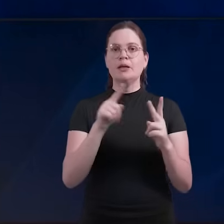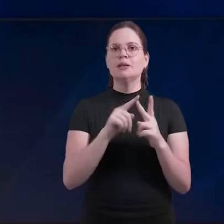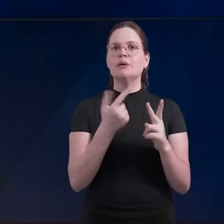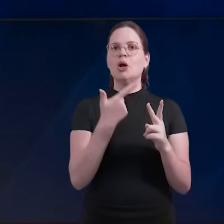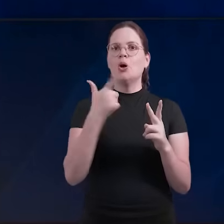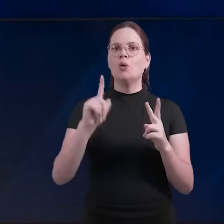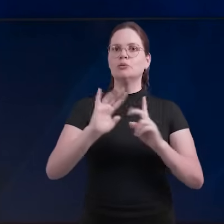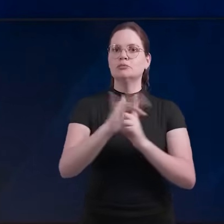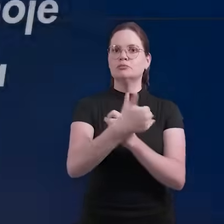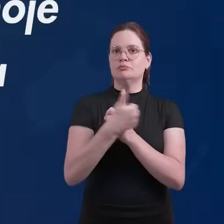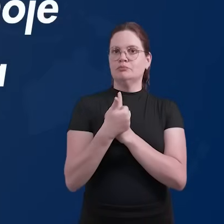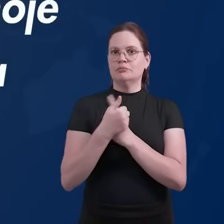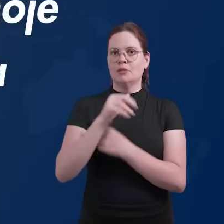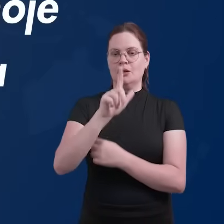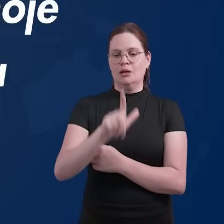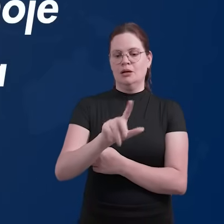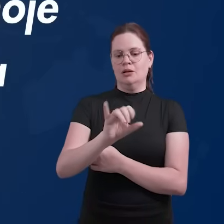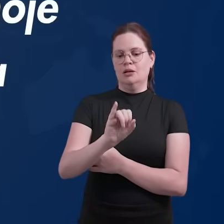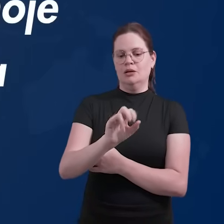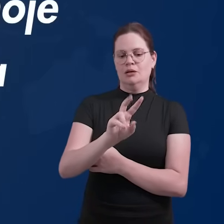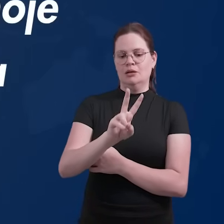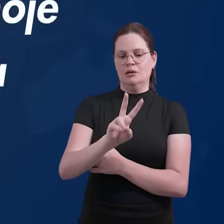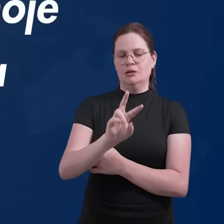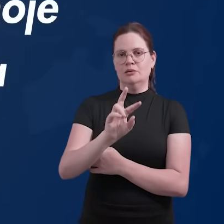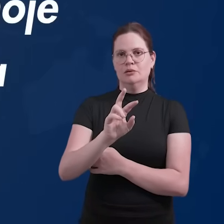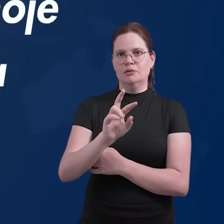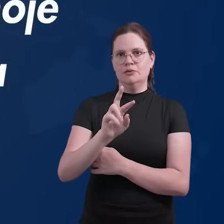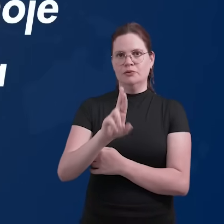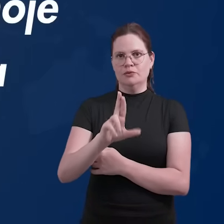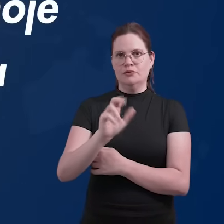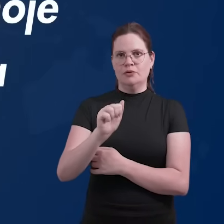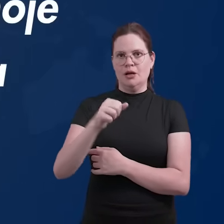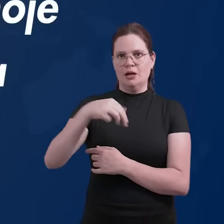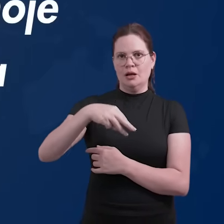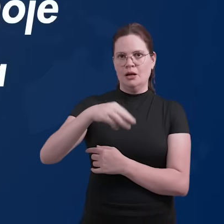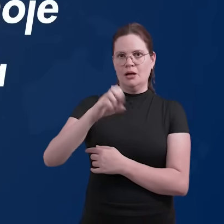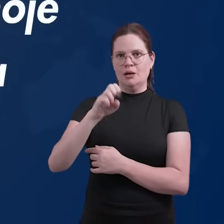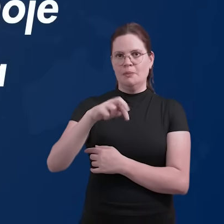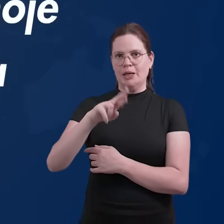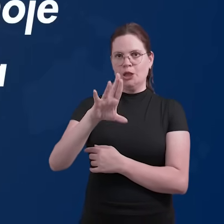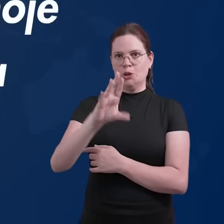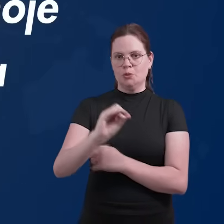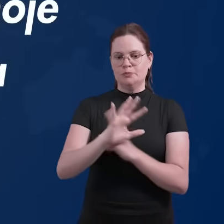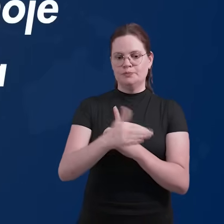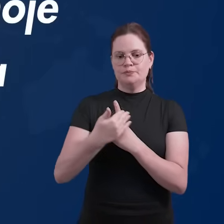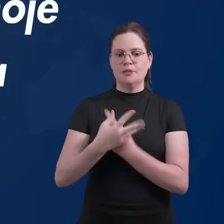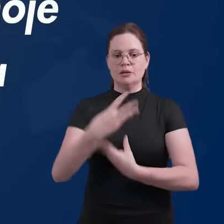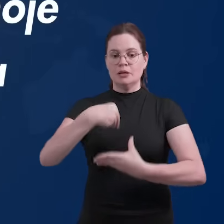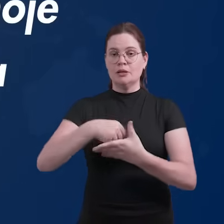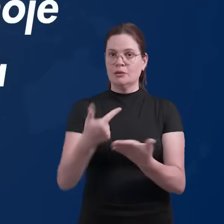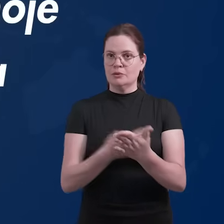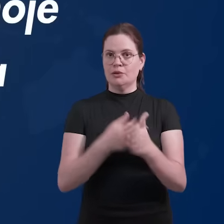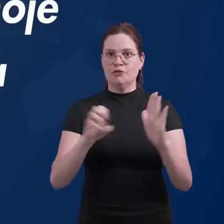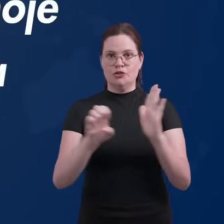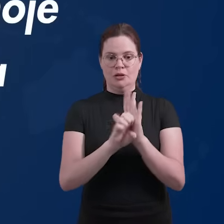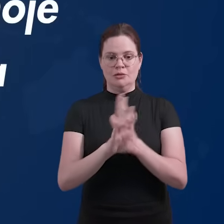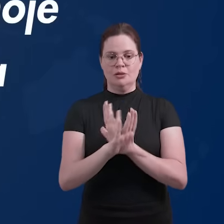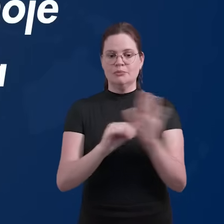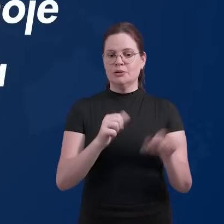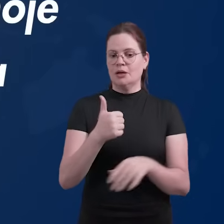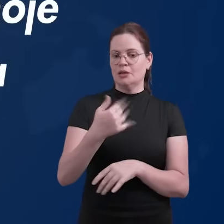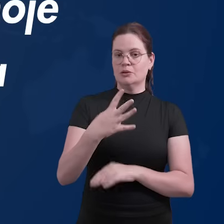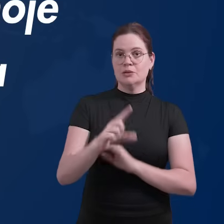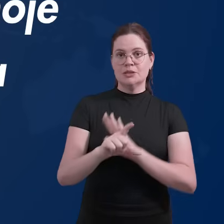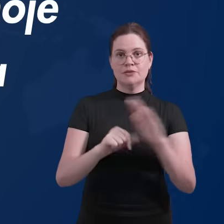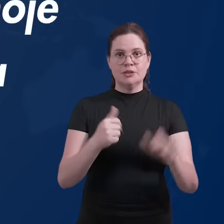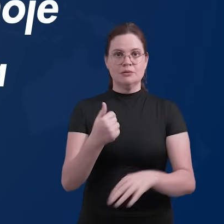é livramento. Está lá no livro de Êxodo, capítulo 14, no versículo 13, quando